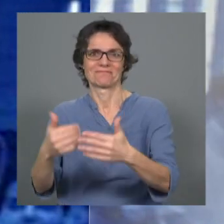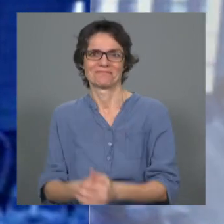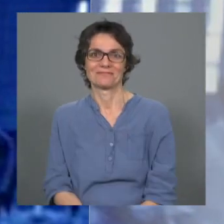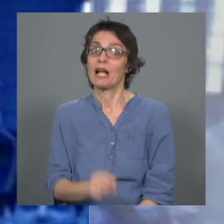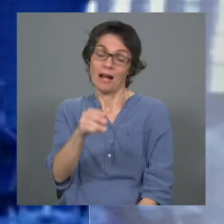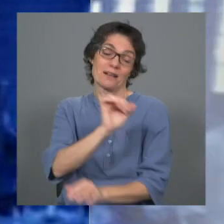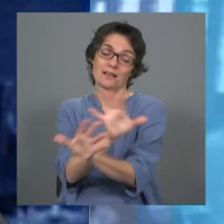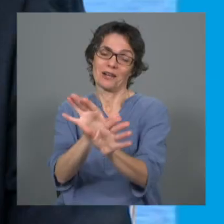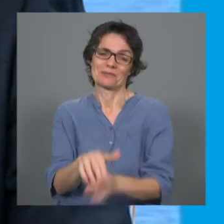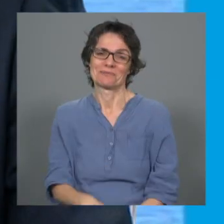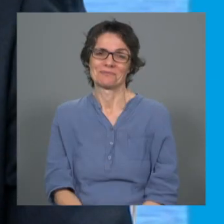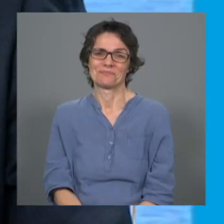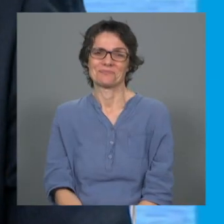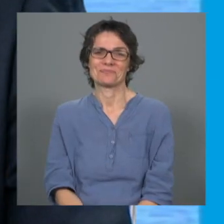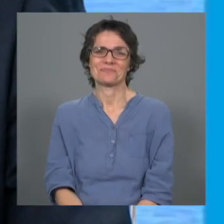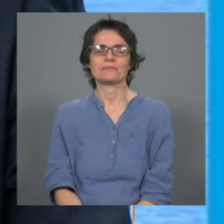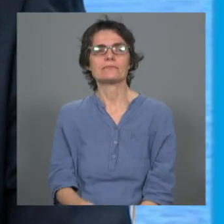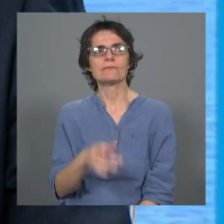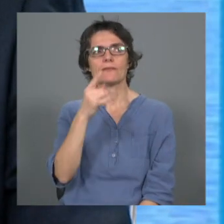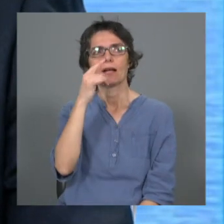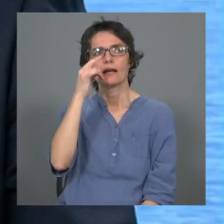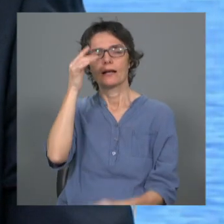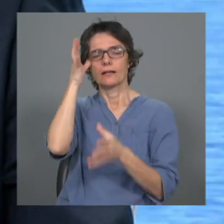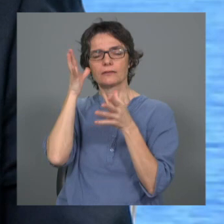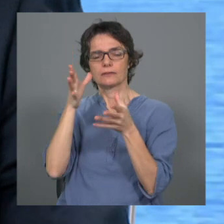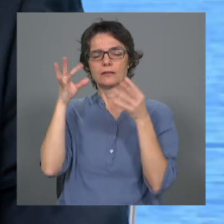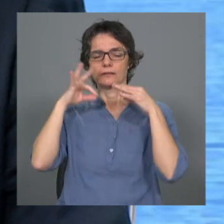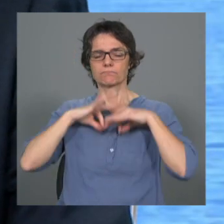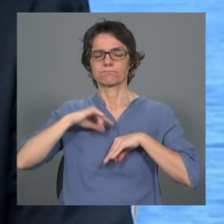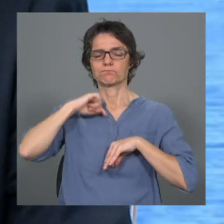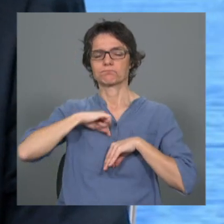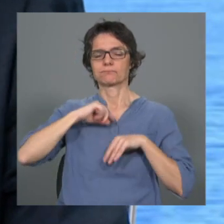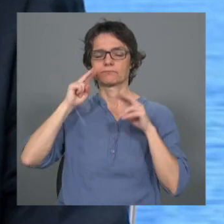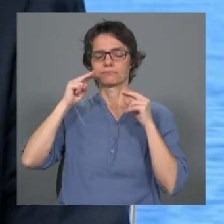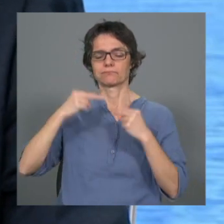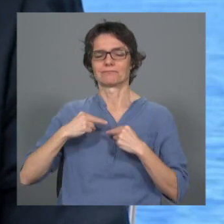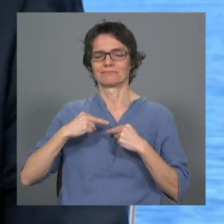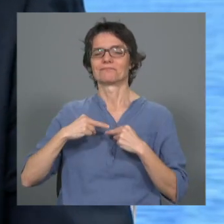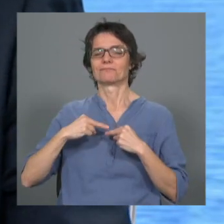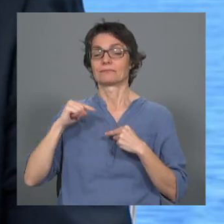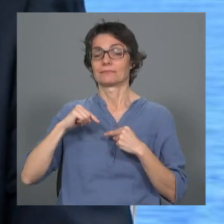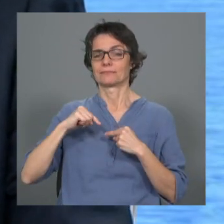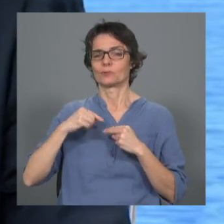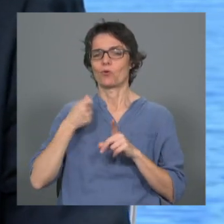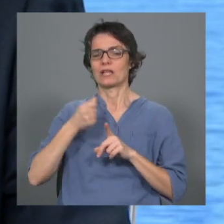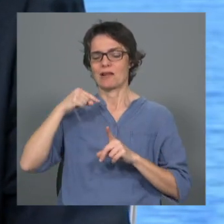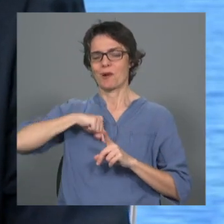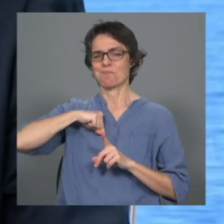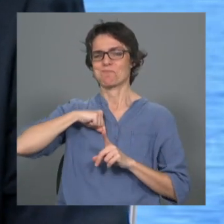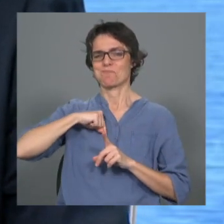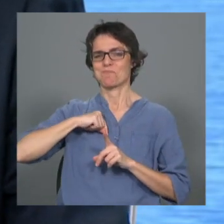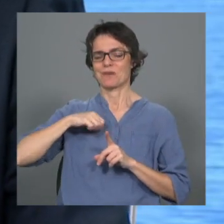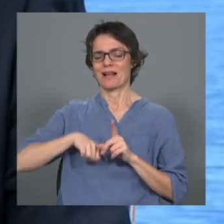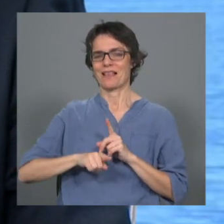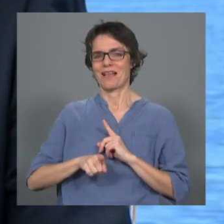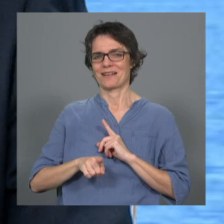tudo é estar atento ao Espírito Santo, não é? E ele vai suscitando então esses desafios, as etapas de caminho a